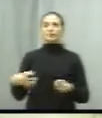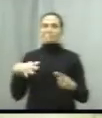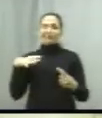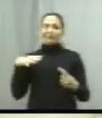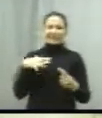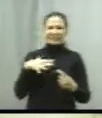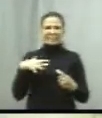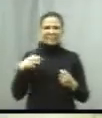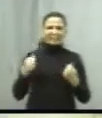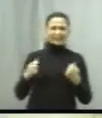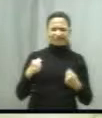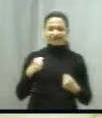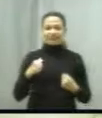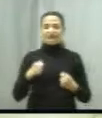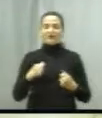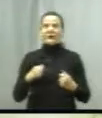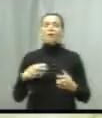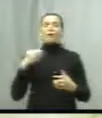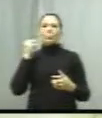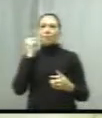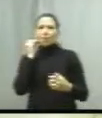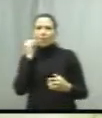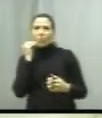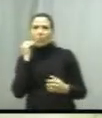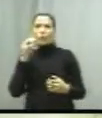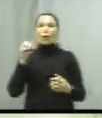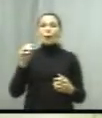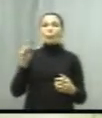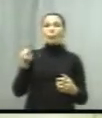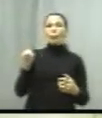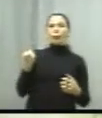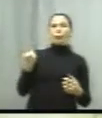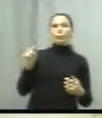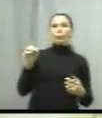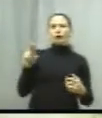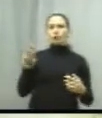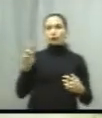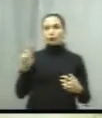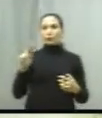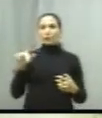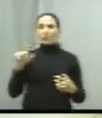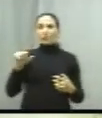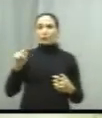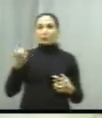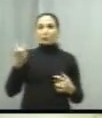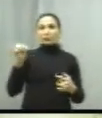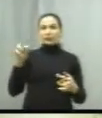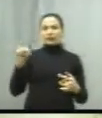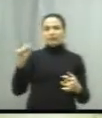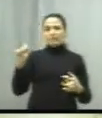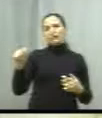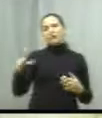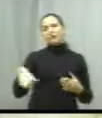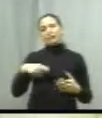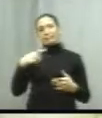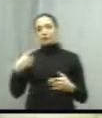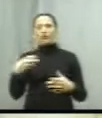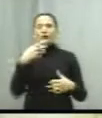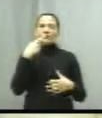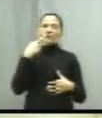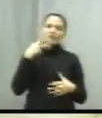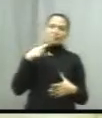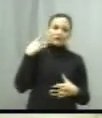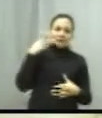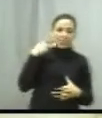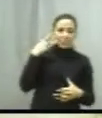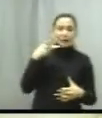pressão, passado os oportunistas que disseram que a SEI parariam a cidade, passado